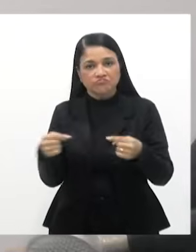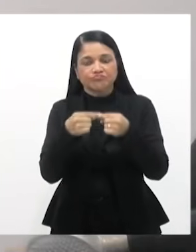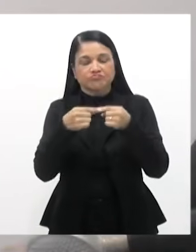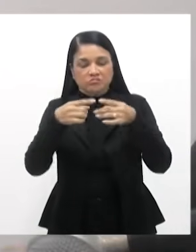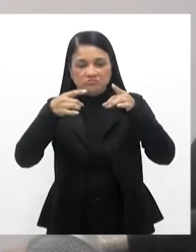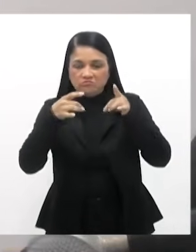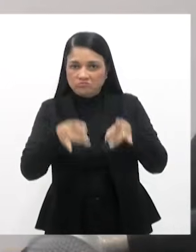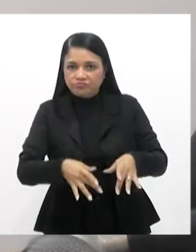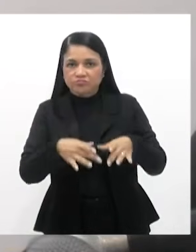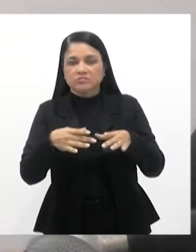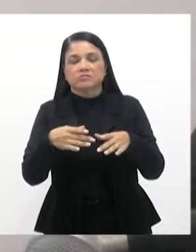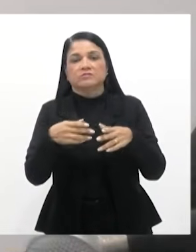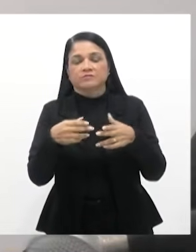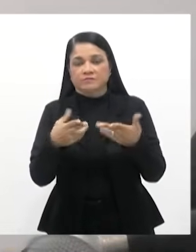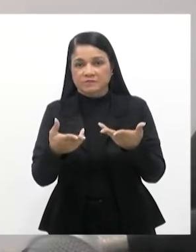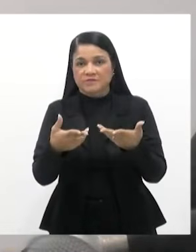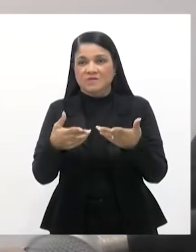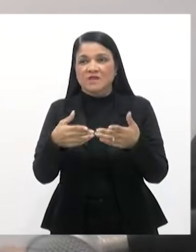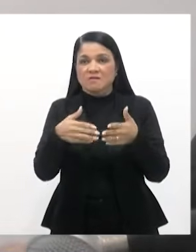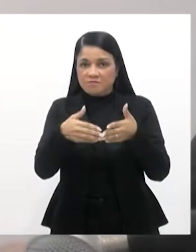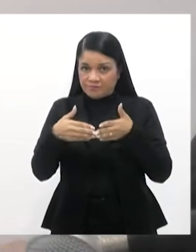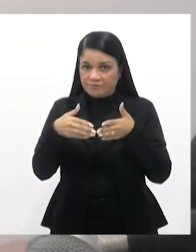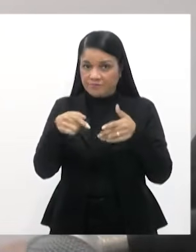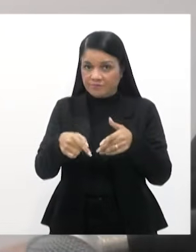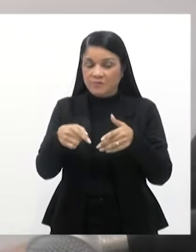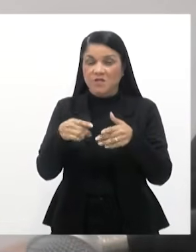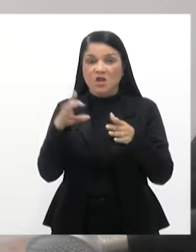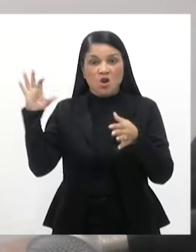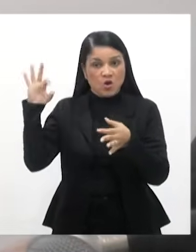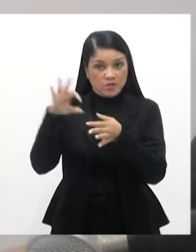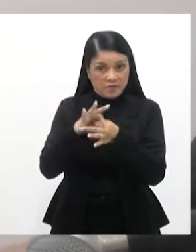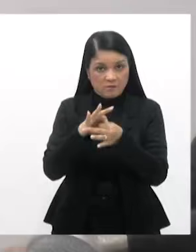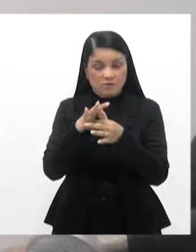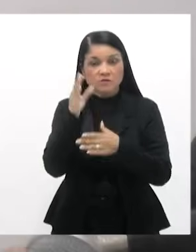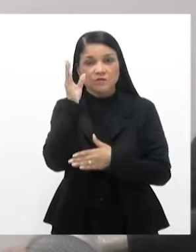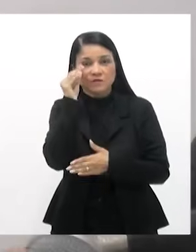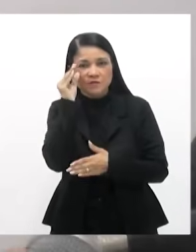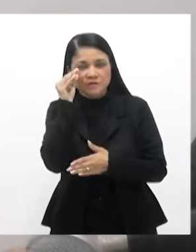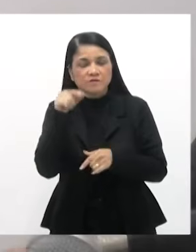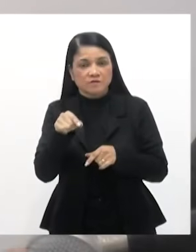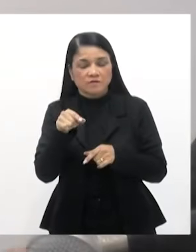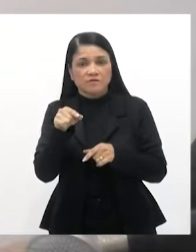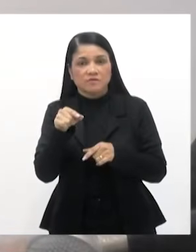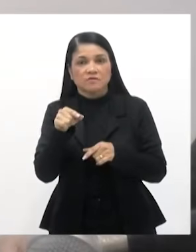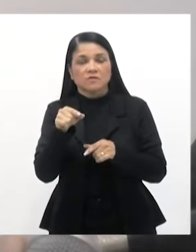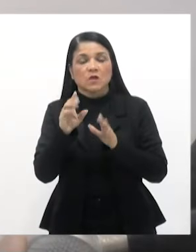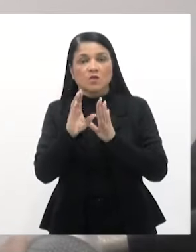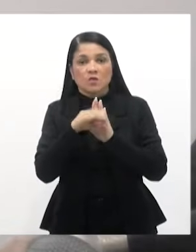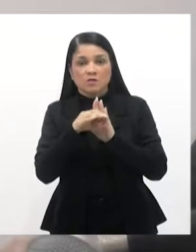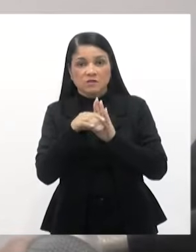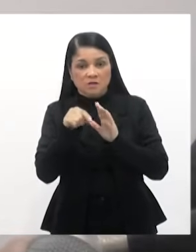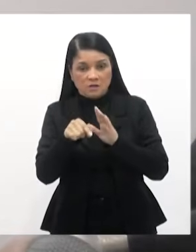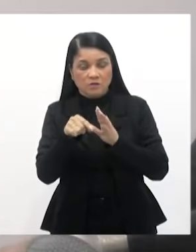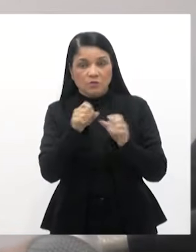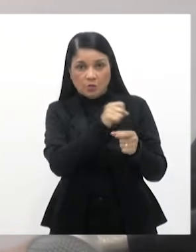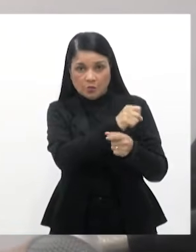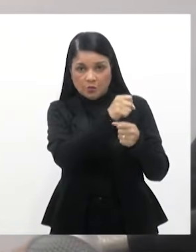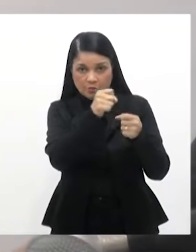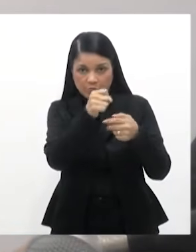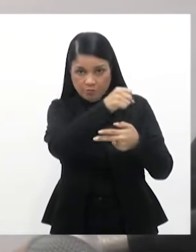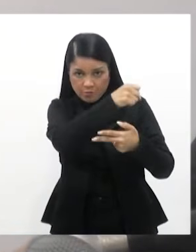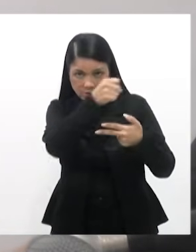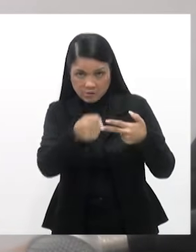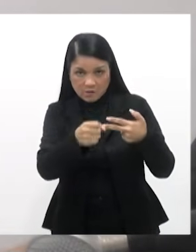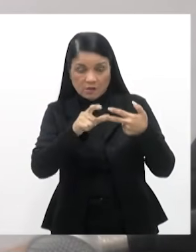absolutamente novo. Então, nesse contexto, observado o preceito da prerrogativa do Poder Legislativo